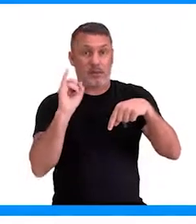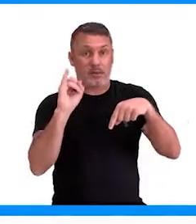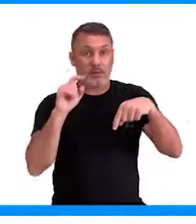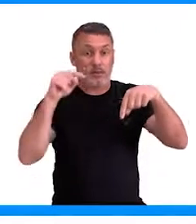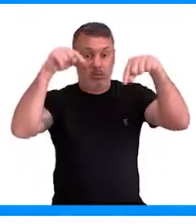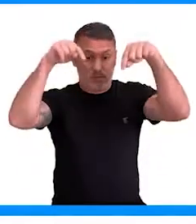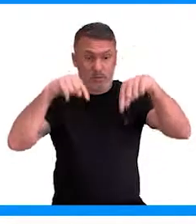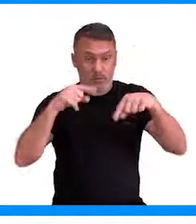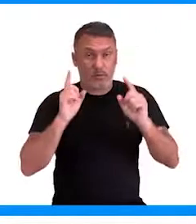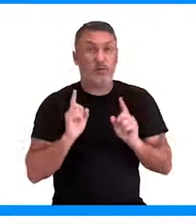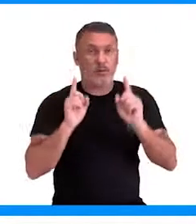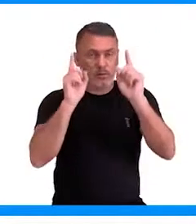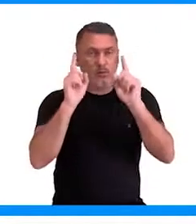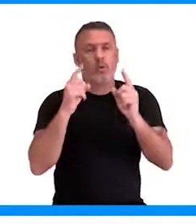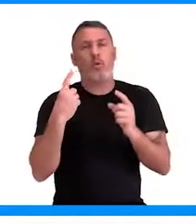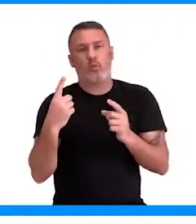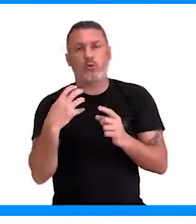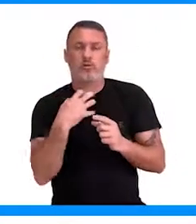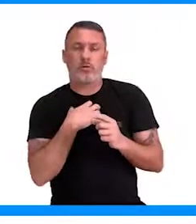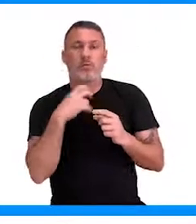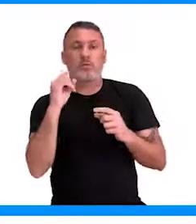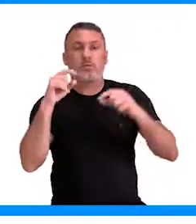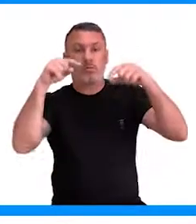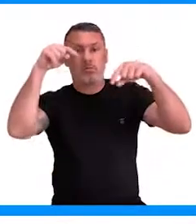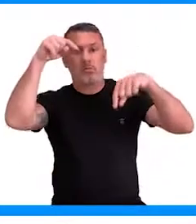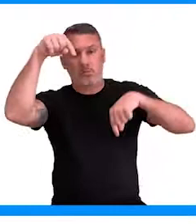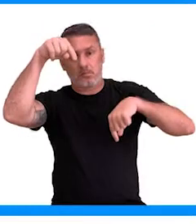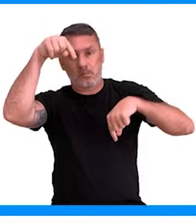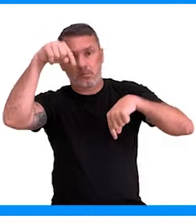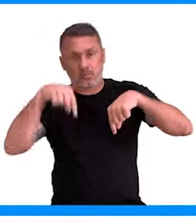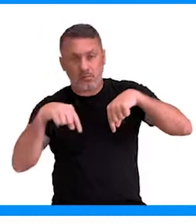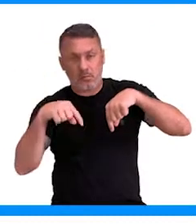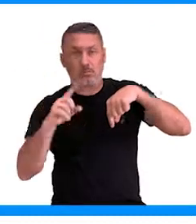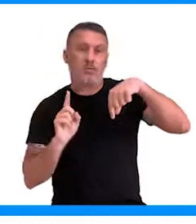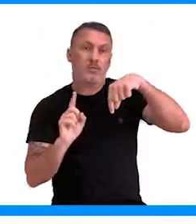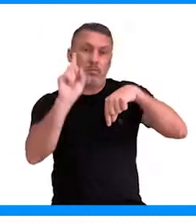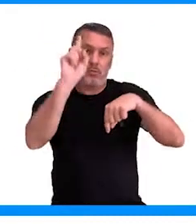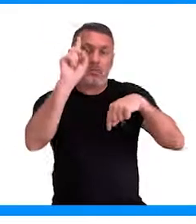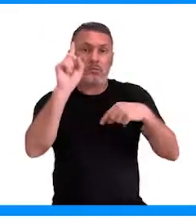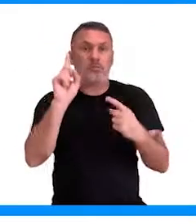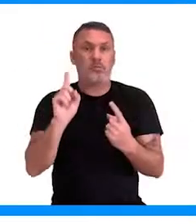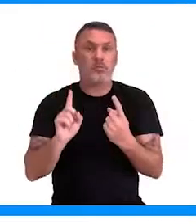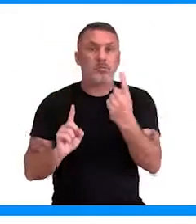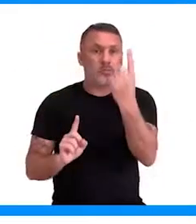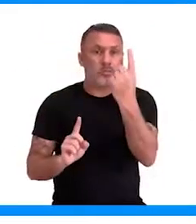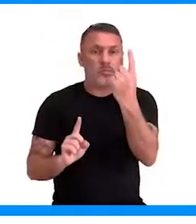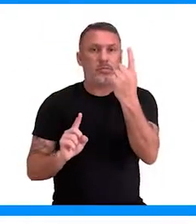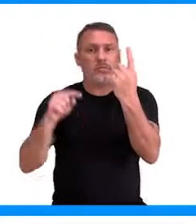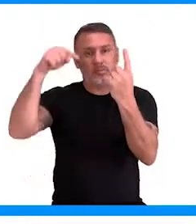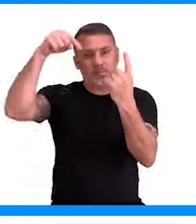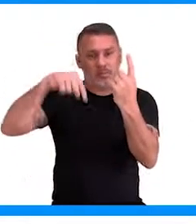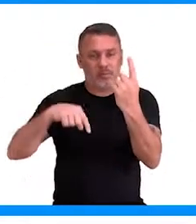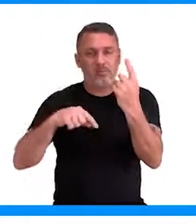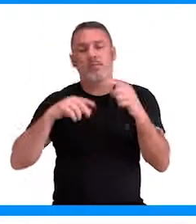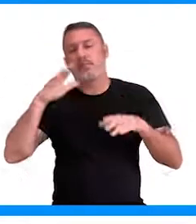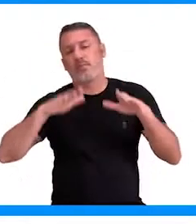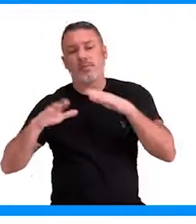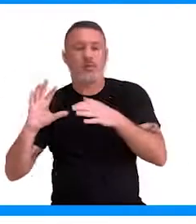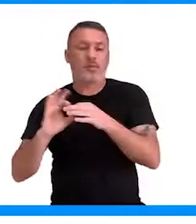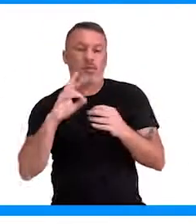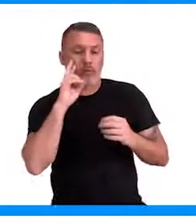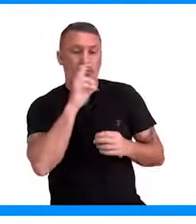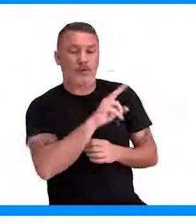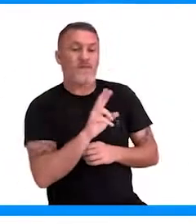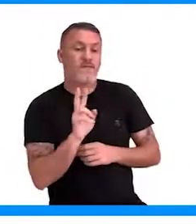cima e aceleração para baixo, que pode acontecer nos nossos lançamentos, é importante destacar